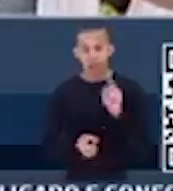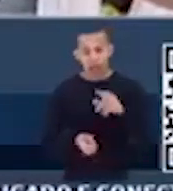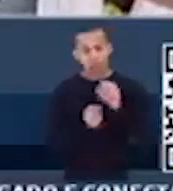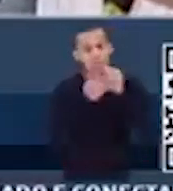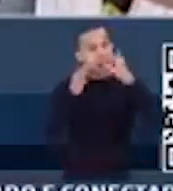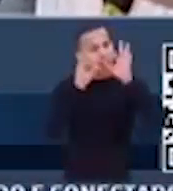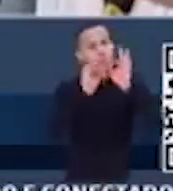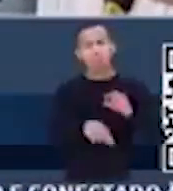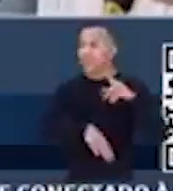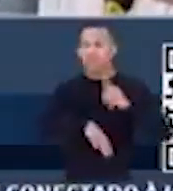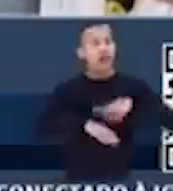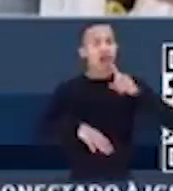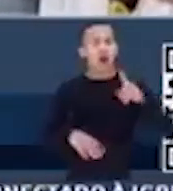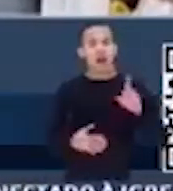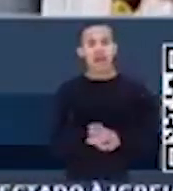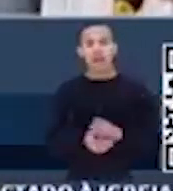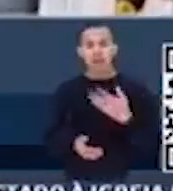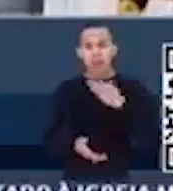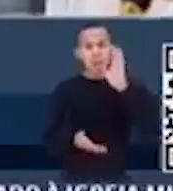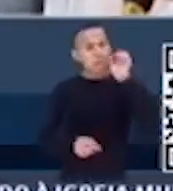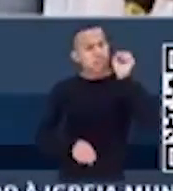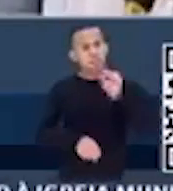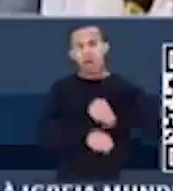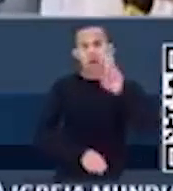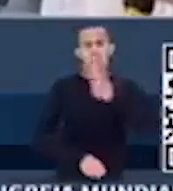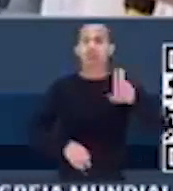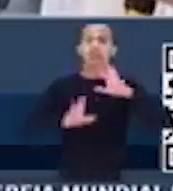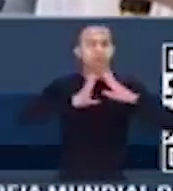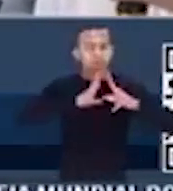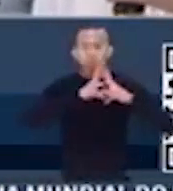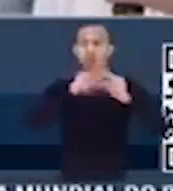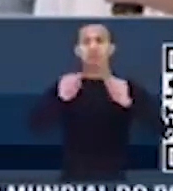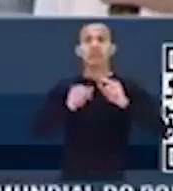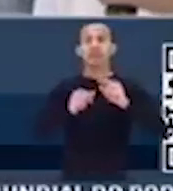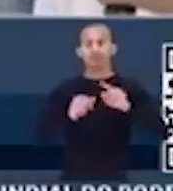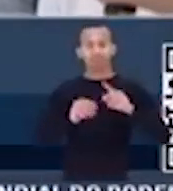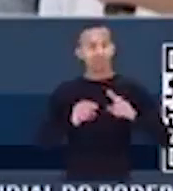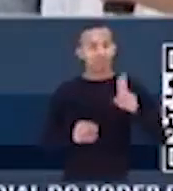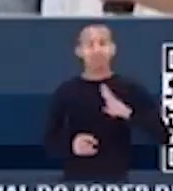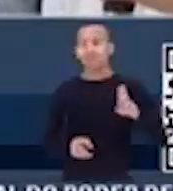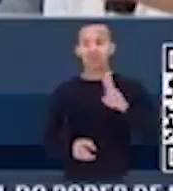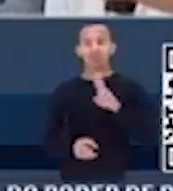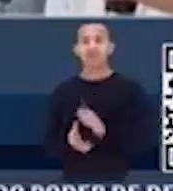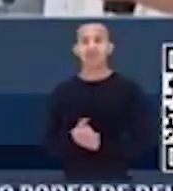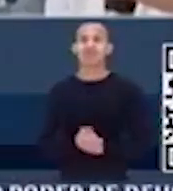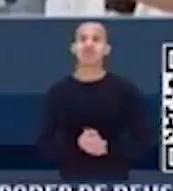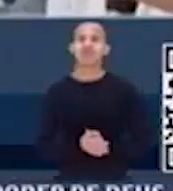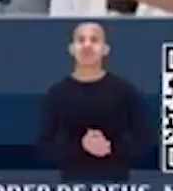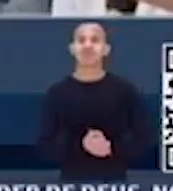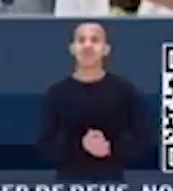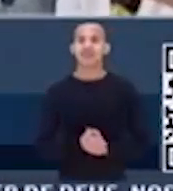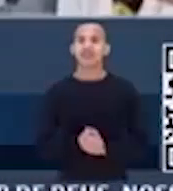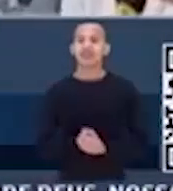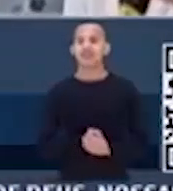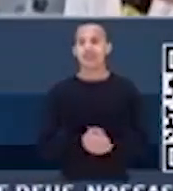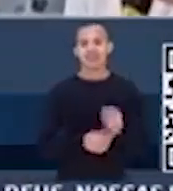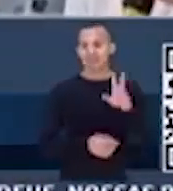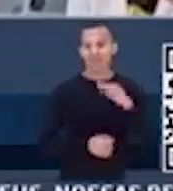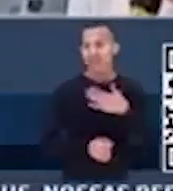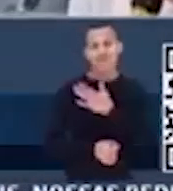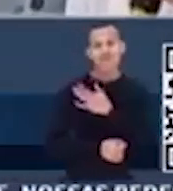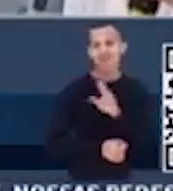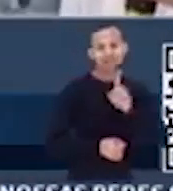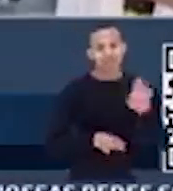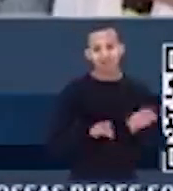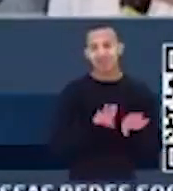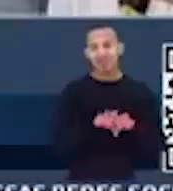Na hora. Parei de usar tudo, de beber, de usar droga. Não gosta mais de droga. Nada. E nunca mais vai gostar. Nada, graças a Deus.